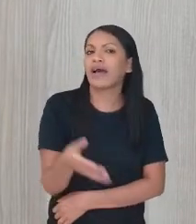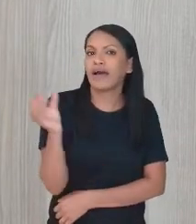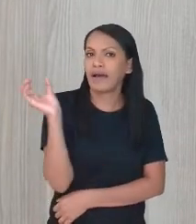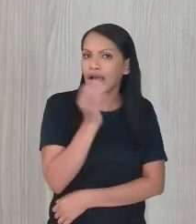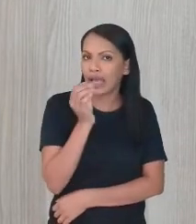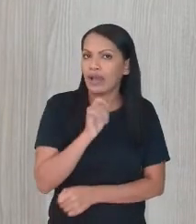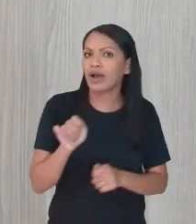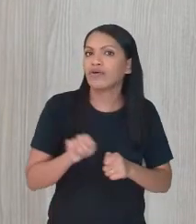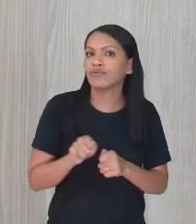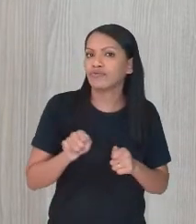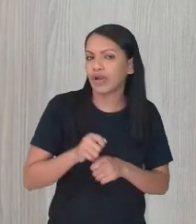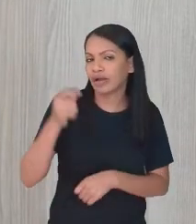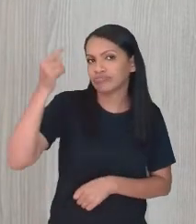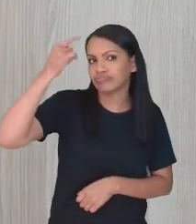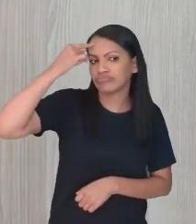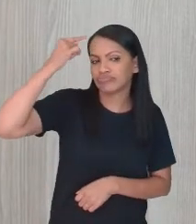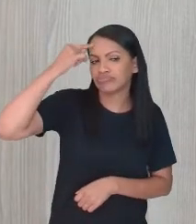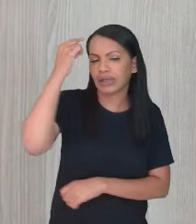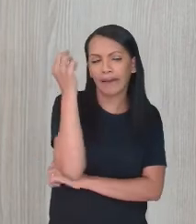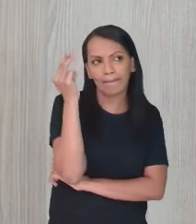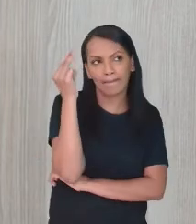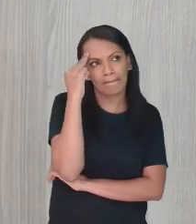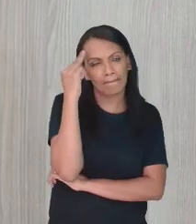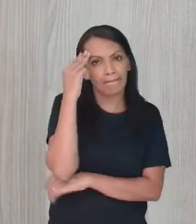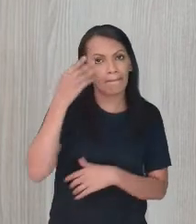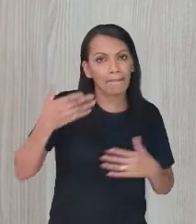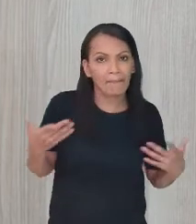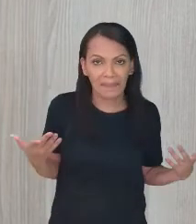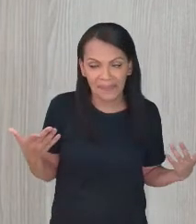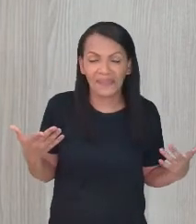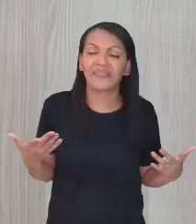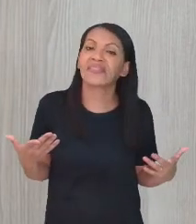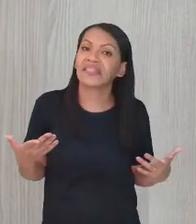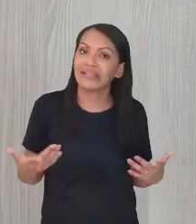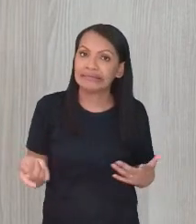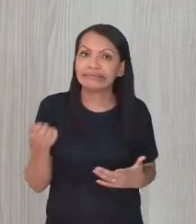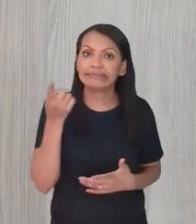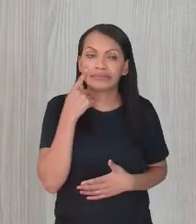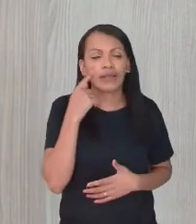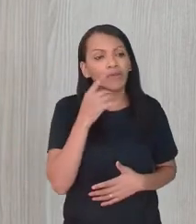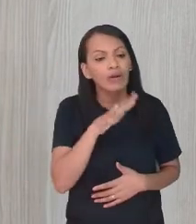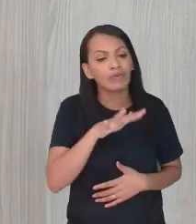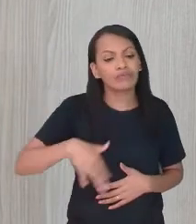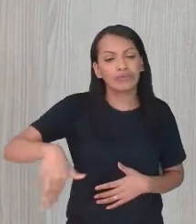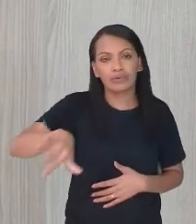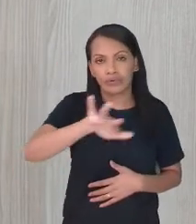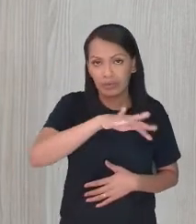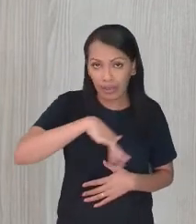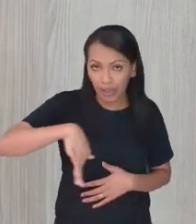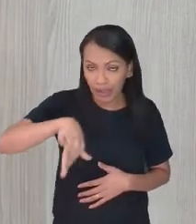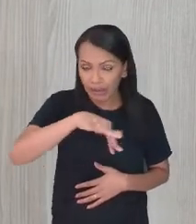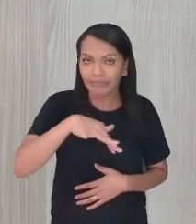cabeça. Então, isso se chama generalizar. É claro que